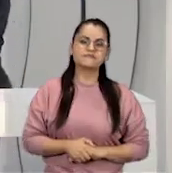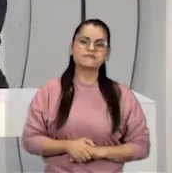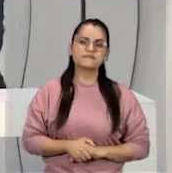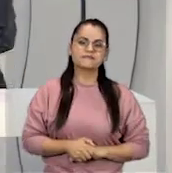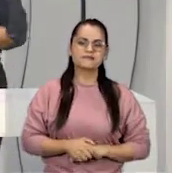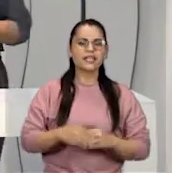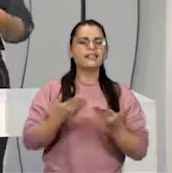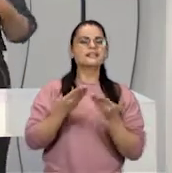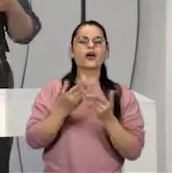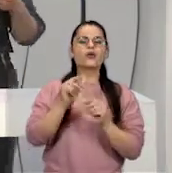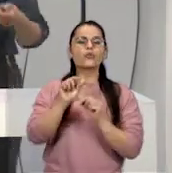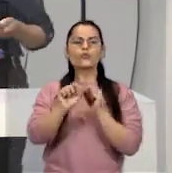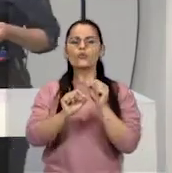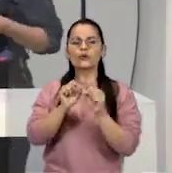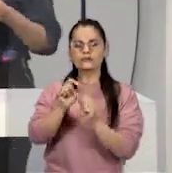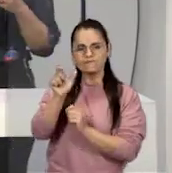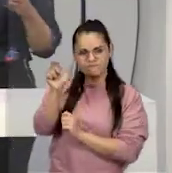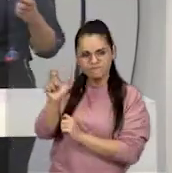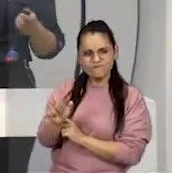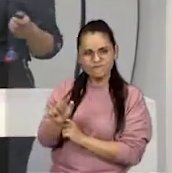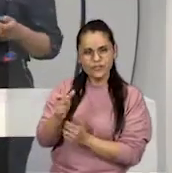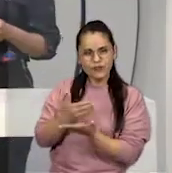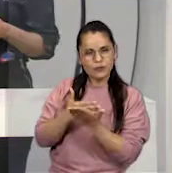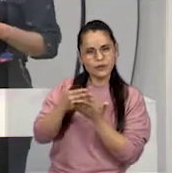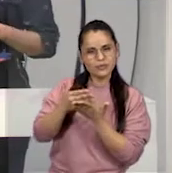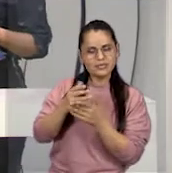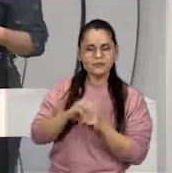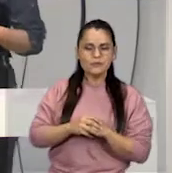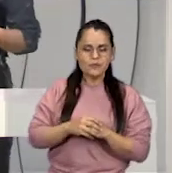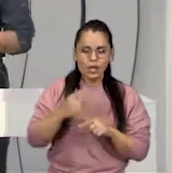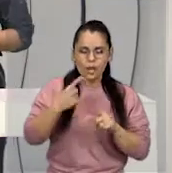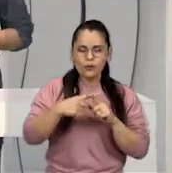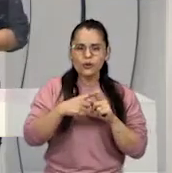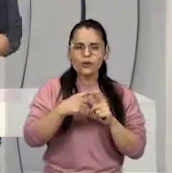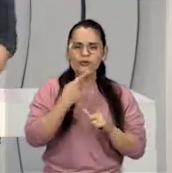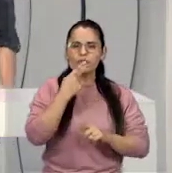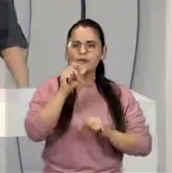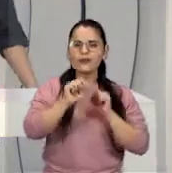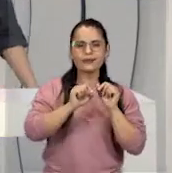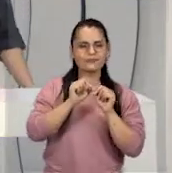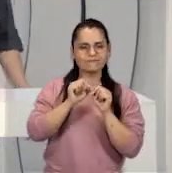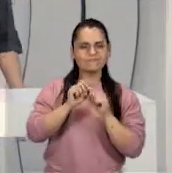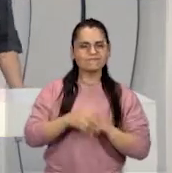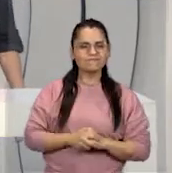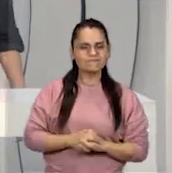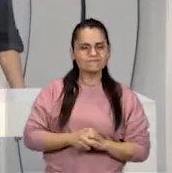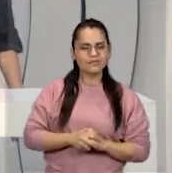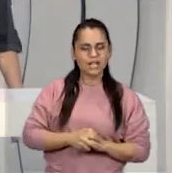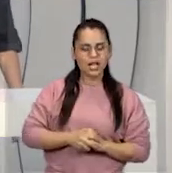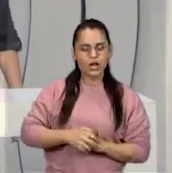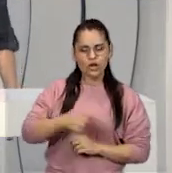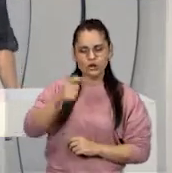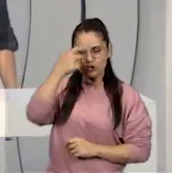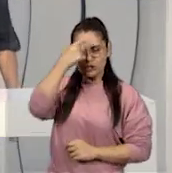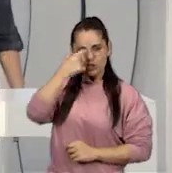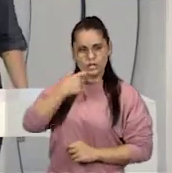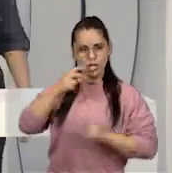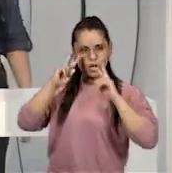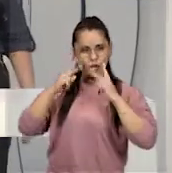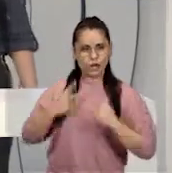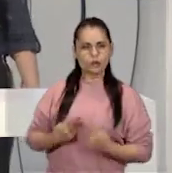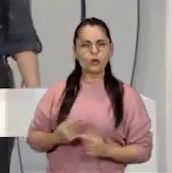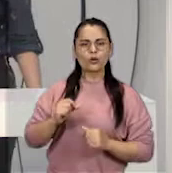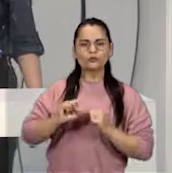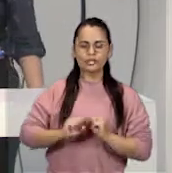Então tá, quem é esse ser humano? Vamos dar início então. Por que nós vamos fazer essa abordagem? O ser humano é um ser cheio de